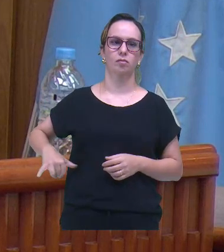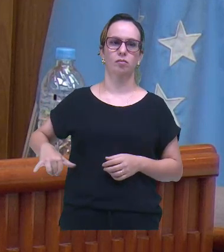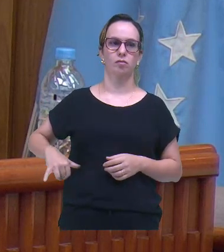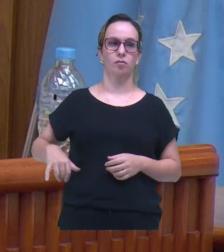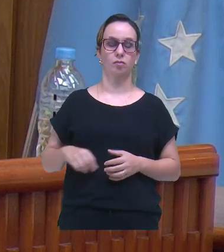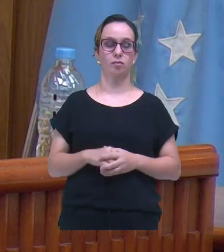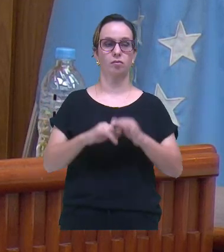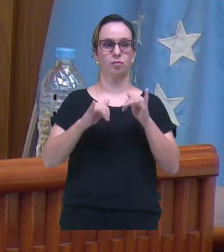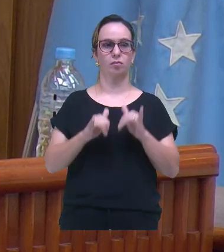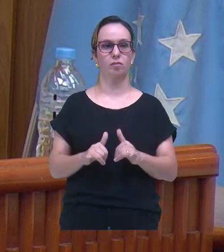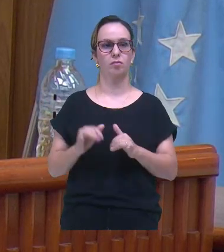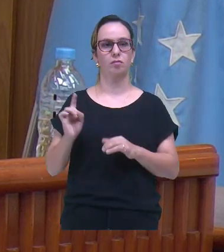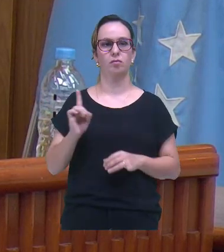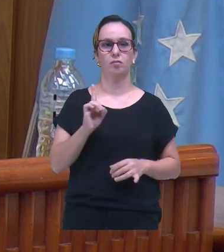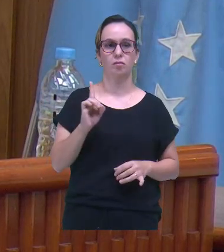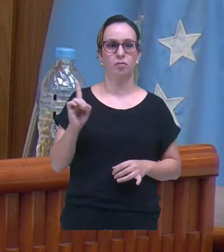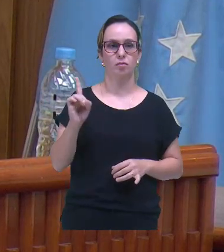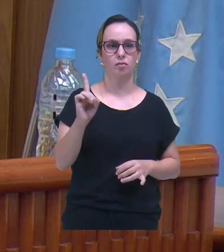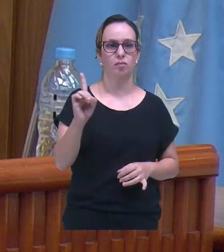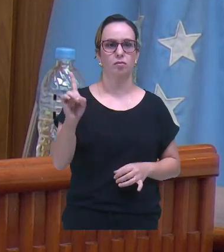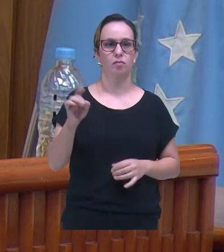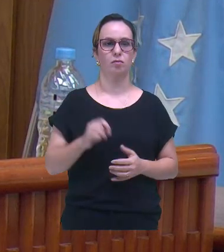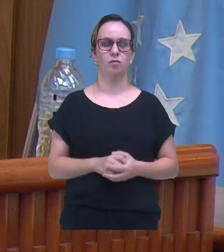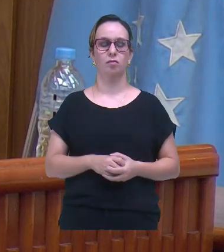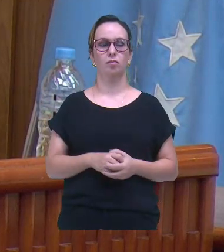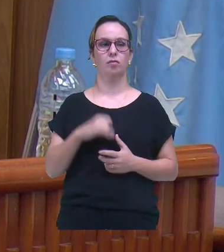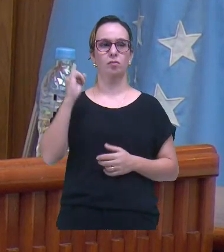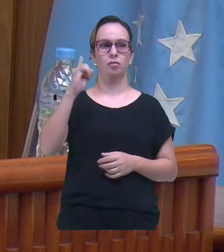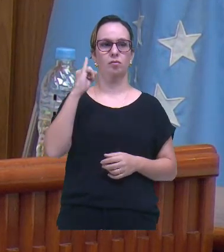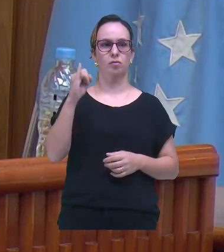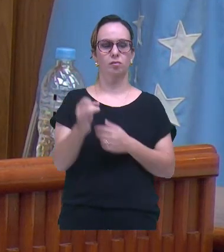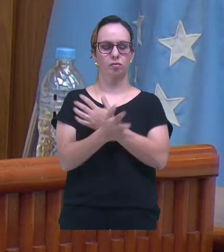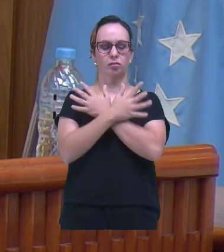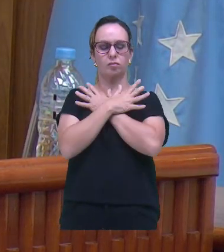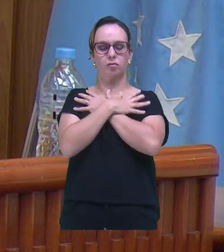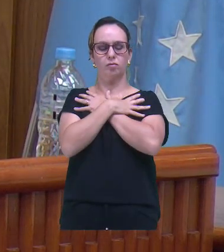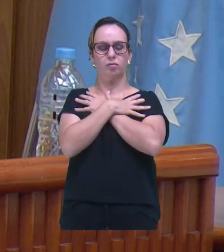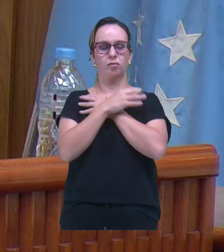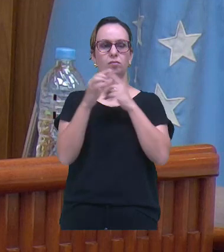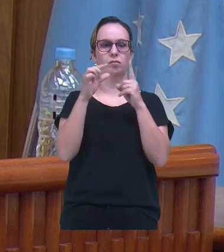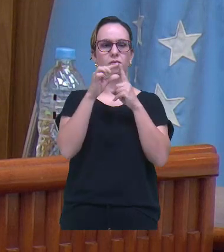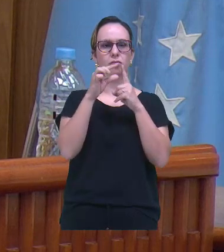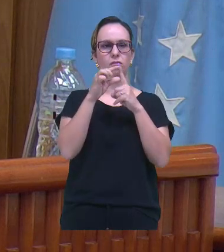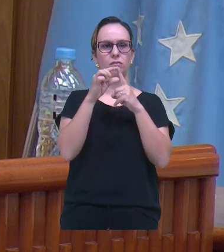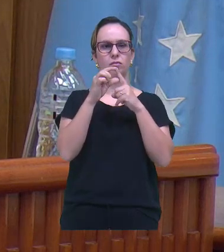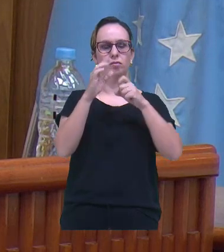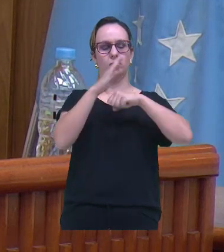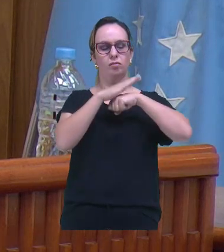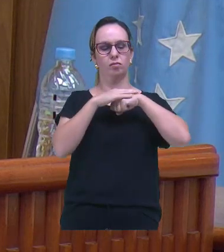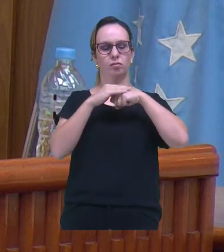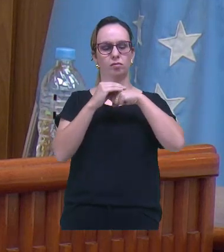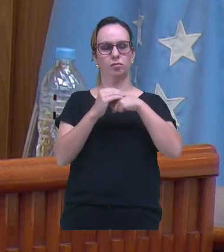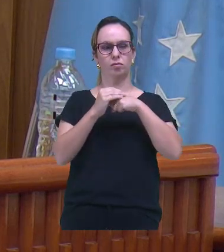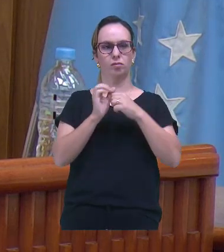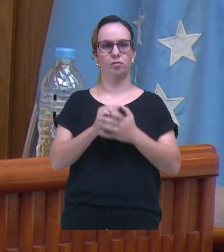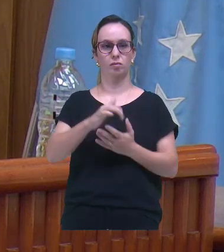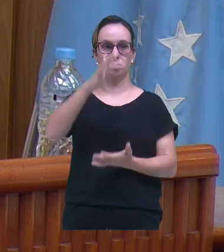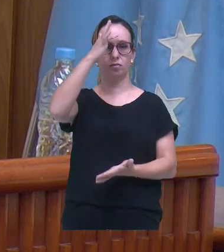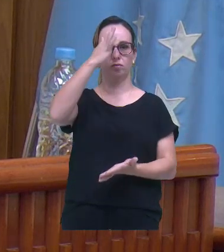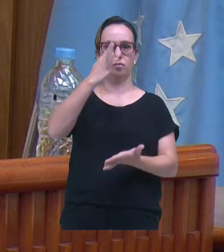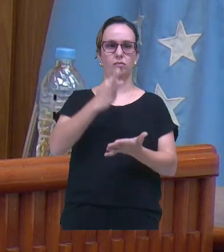isolamento, o valor de um abraço e de uma palavra de conforto e fé. Juntos com cada